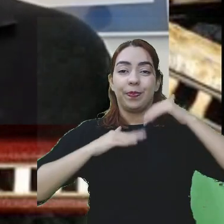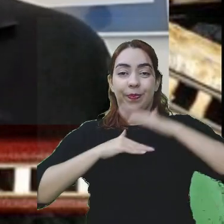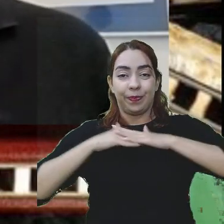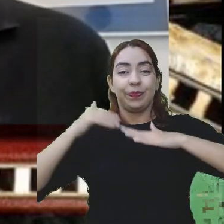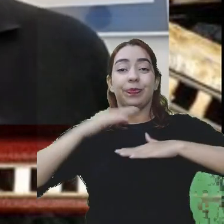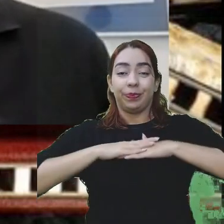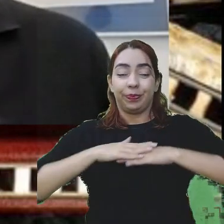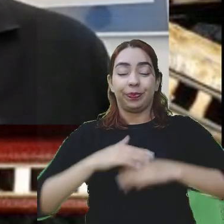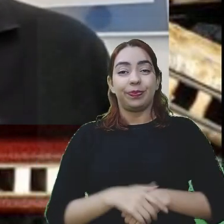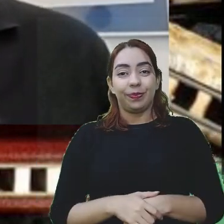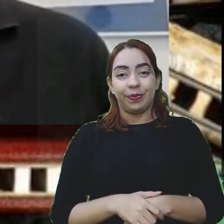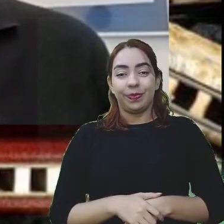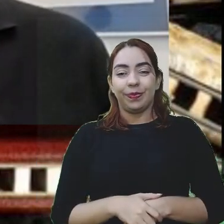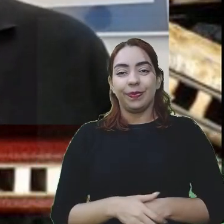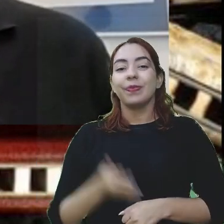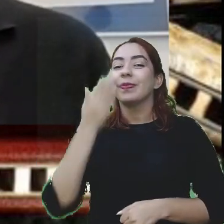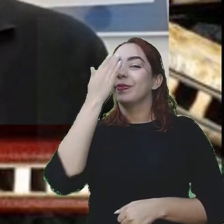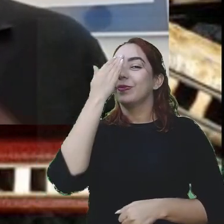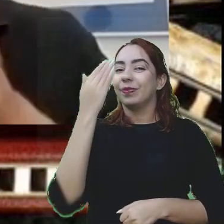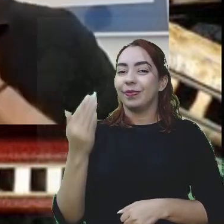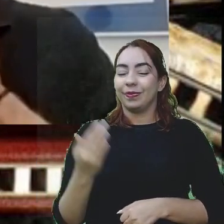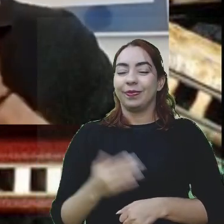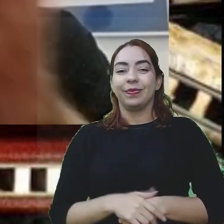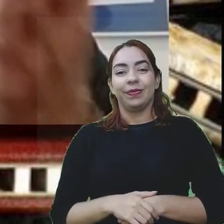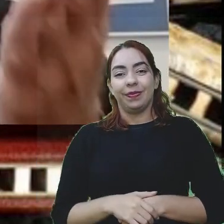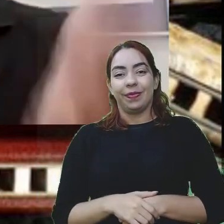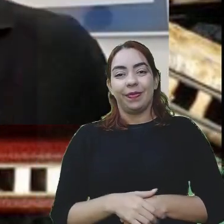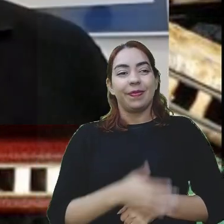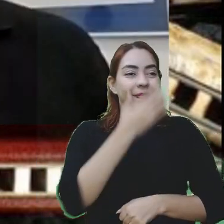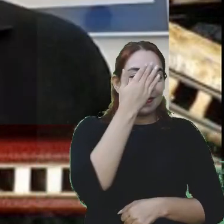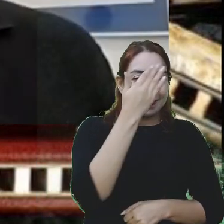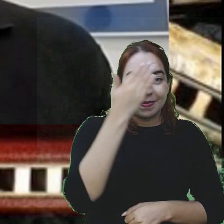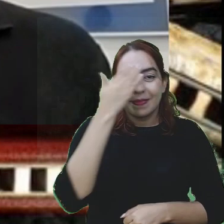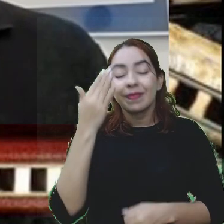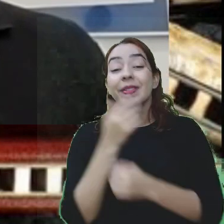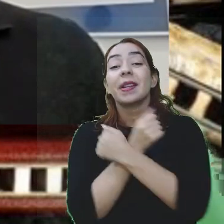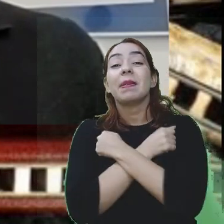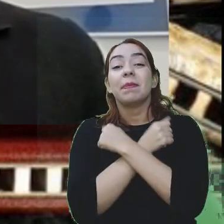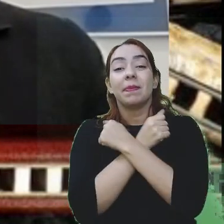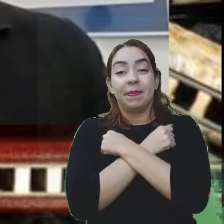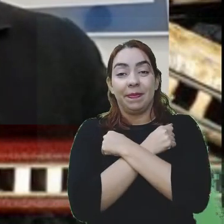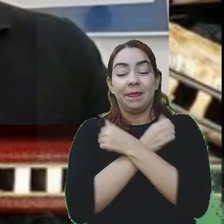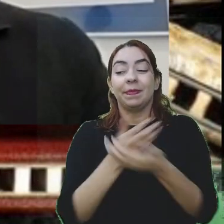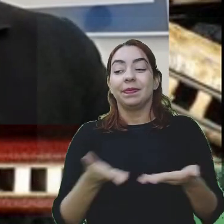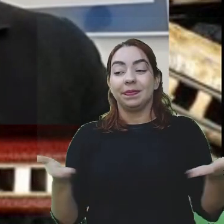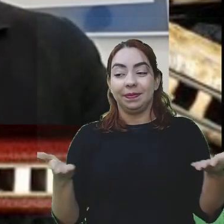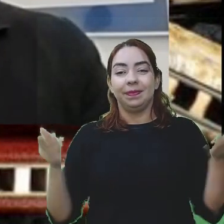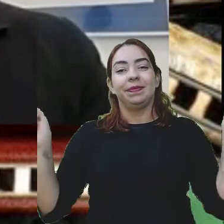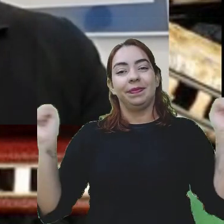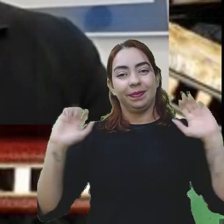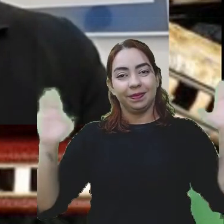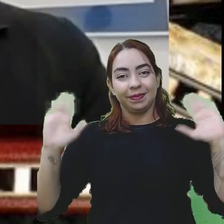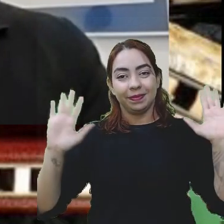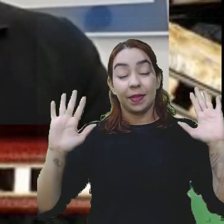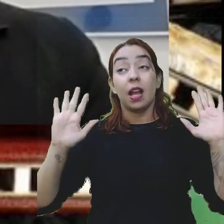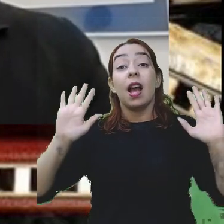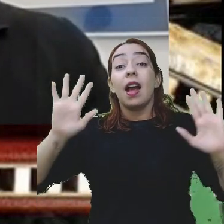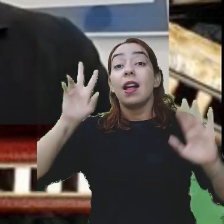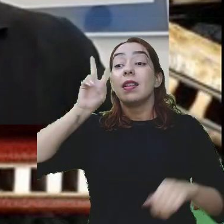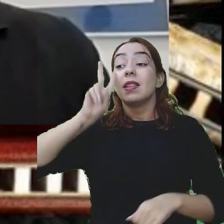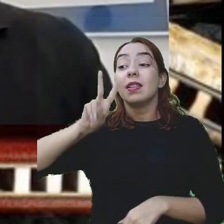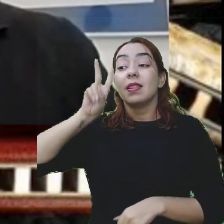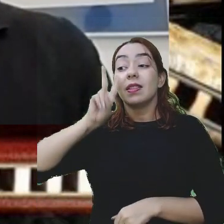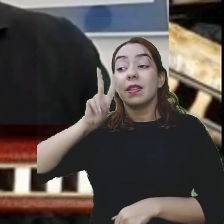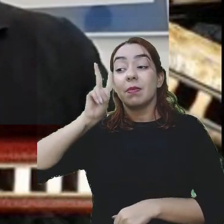Com certeza. Obrigado, Zé, mais uma vez. Obrigado a todos. Um abraço. Tchau. Valeu. Lembrando aqui, mais uma